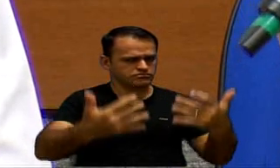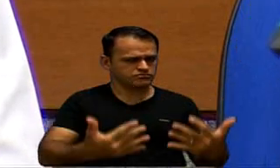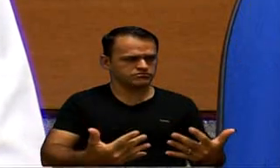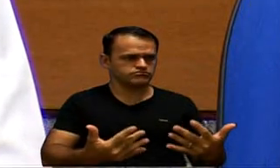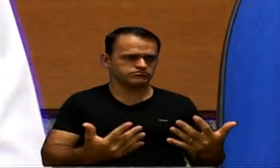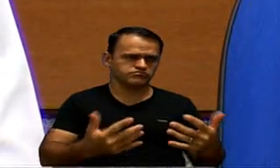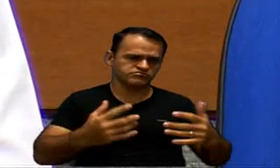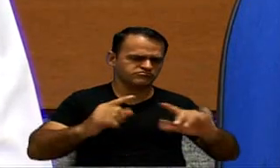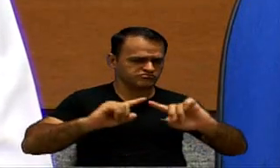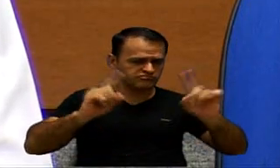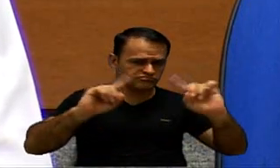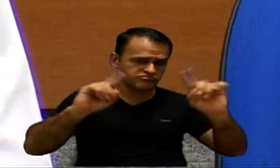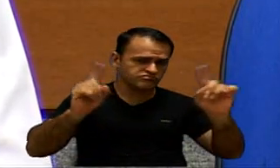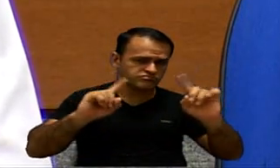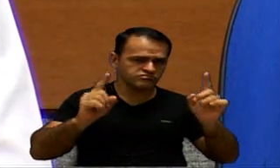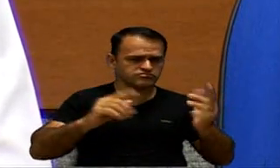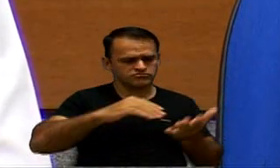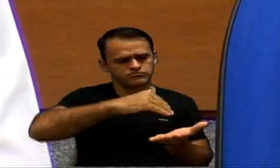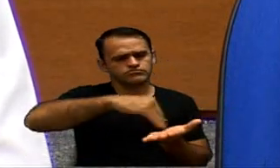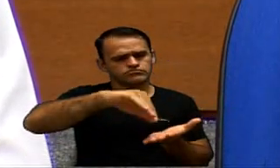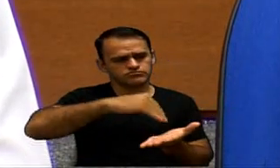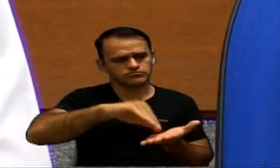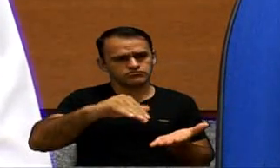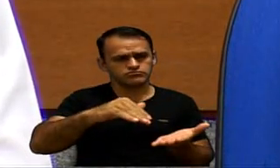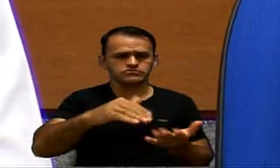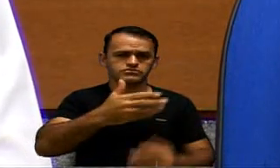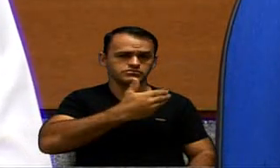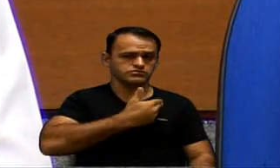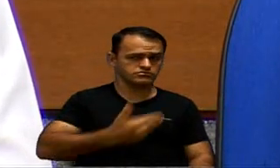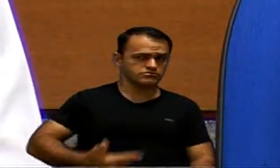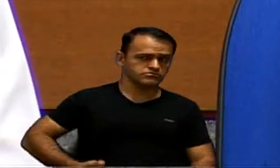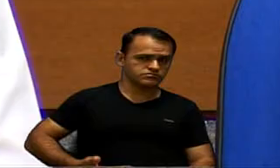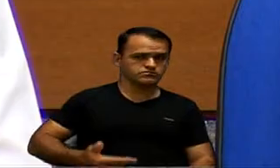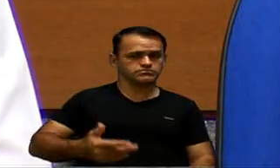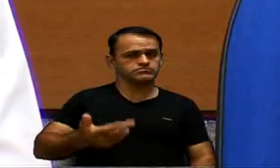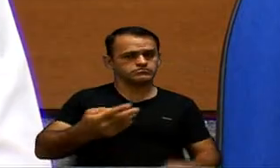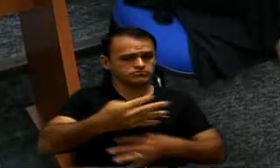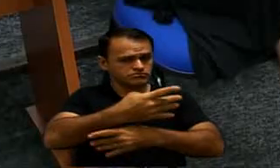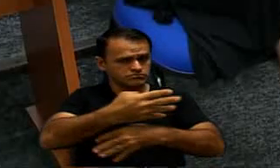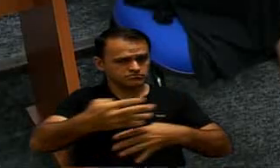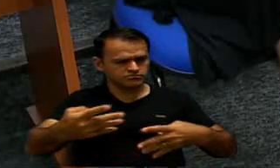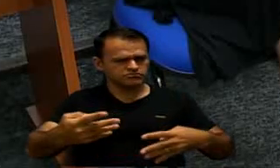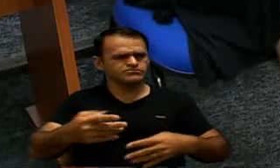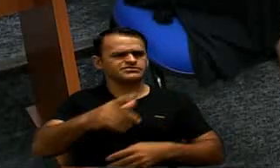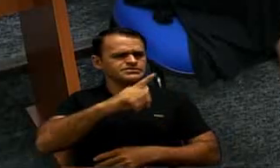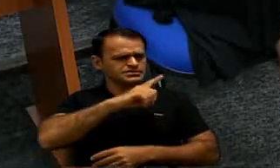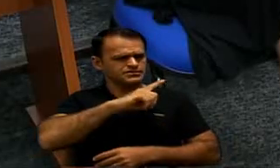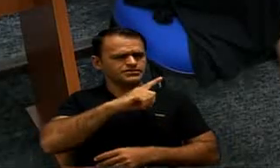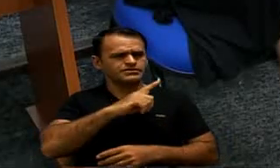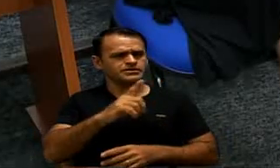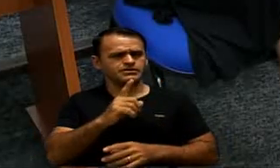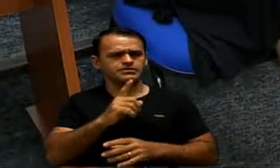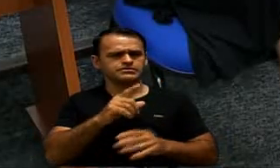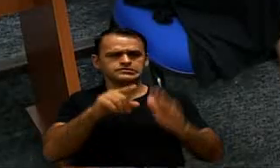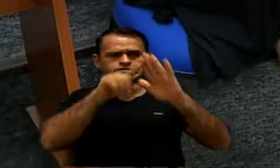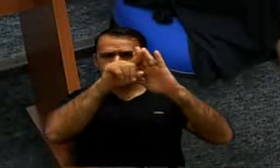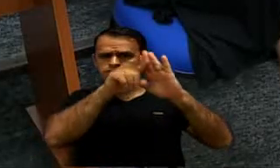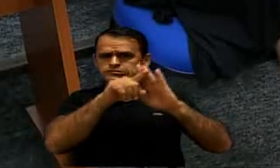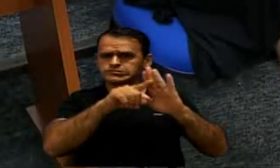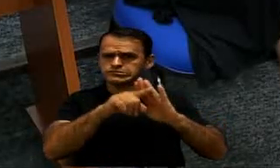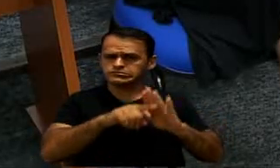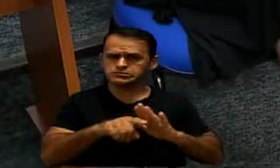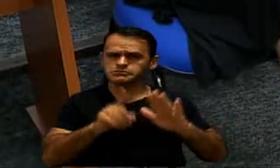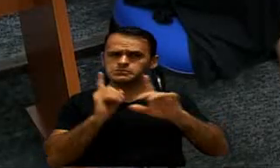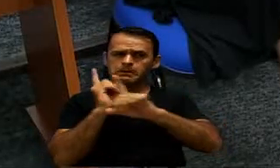crítica à secretaria, ao governo municipal, porque nós temos dados estatísticos do